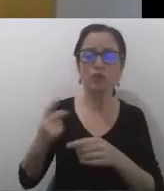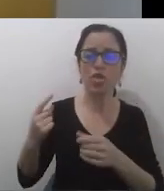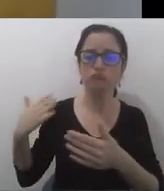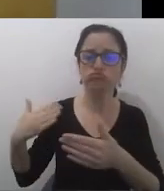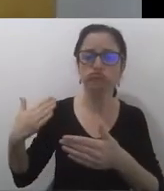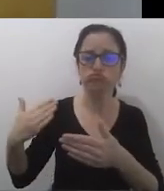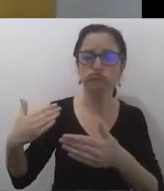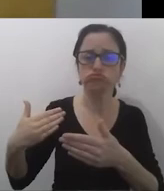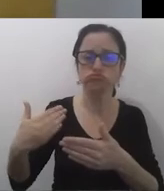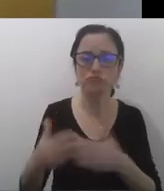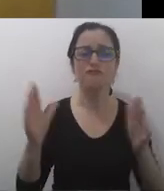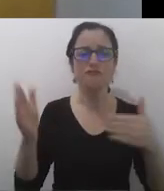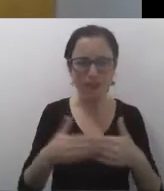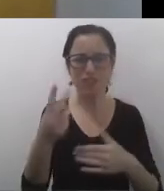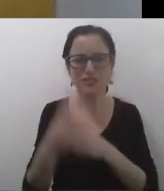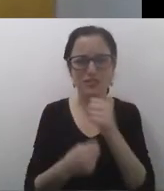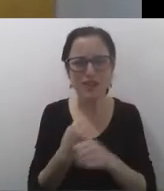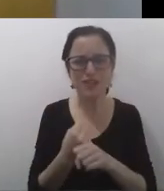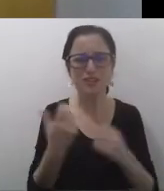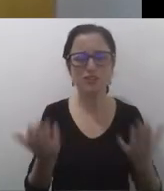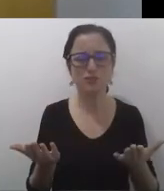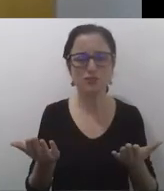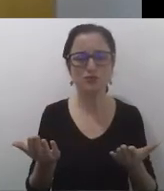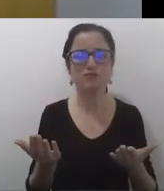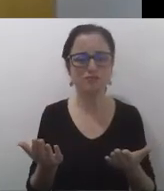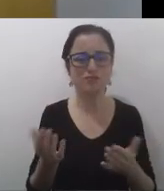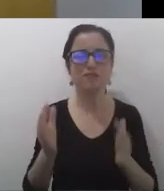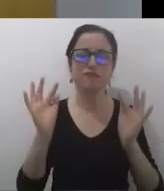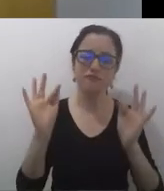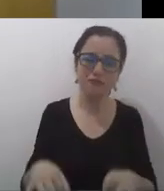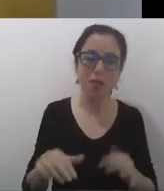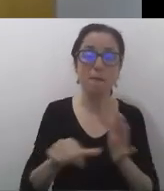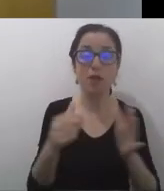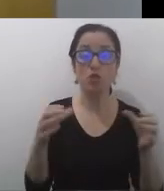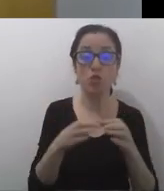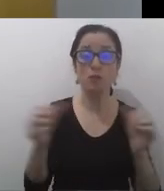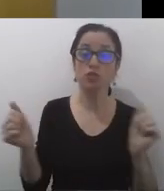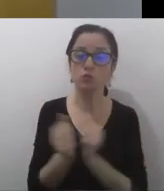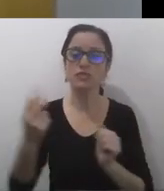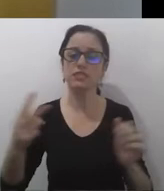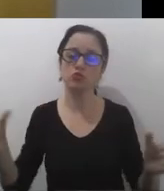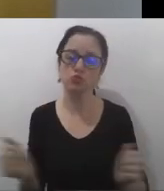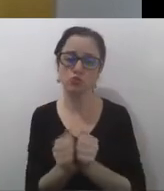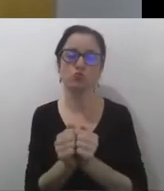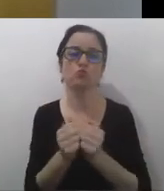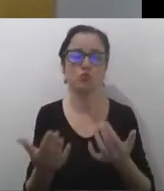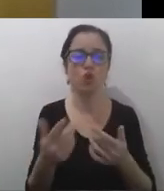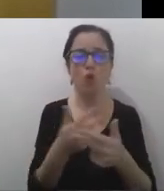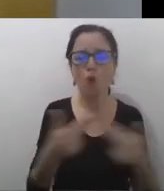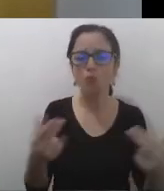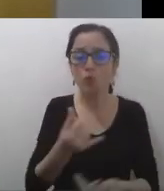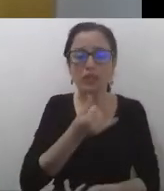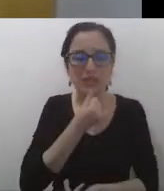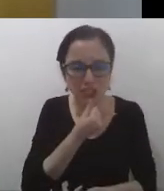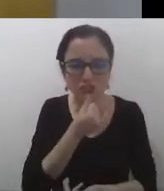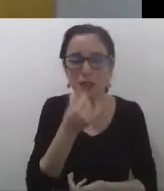durado bastante tempo, e ela fecha em 3 anos. Quer dizer, no fim, a primeira turma se juntou com a segunda e foi uma